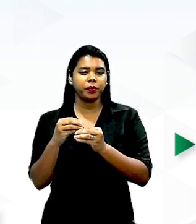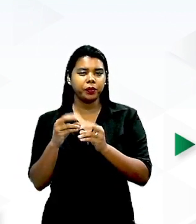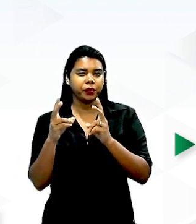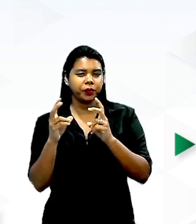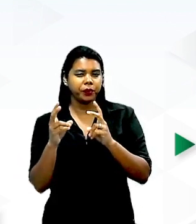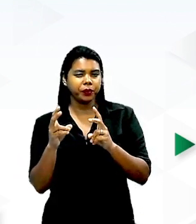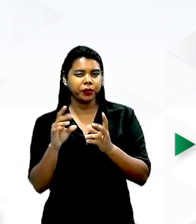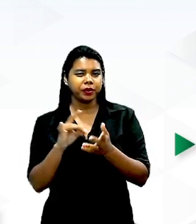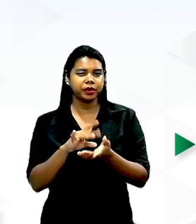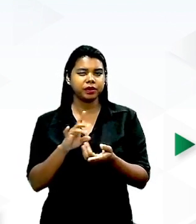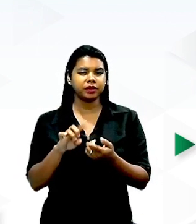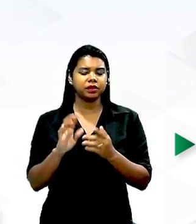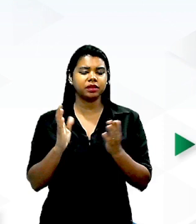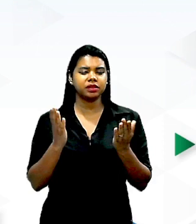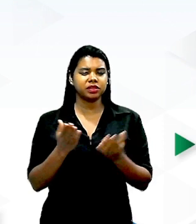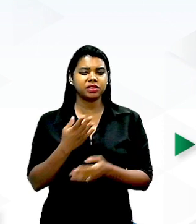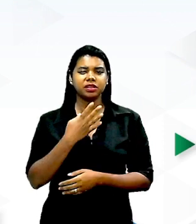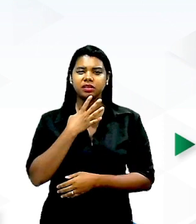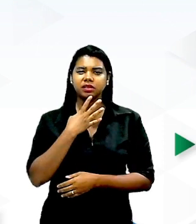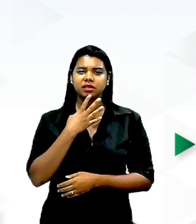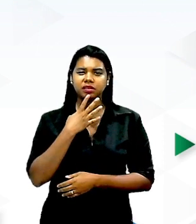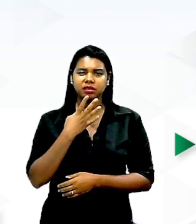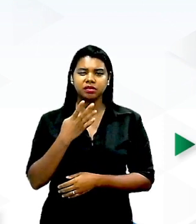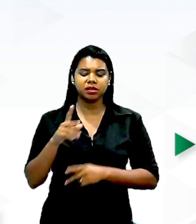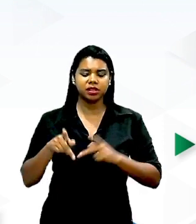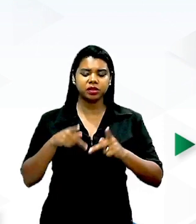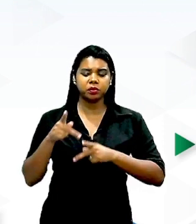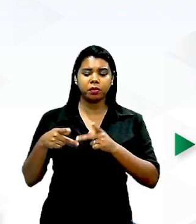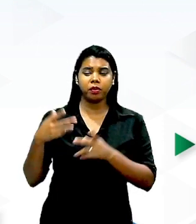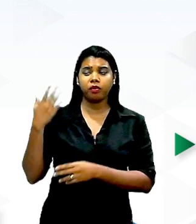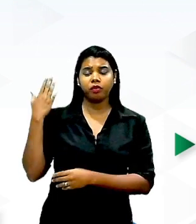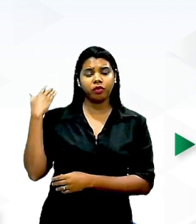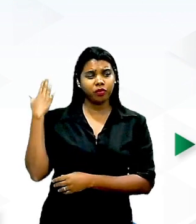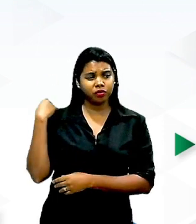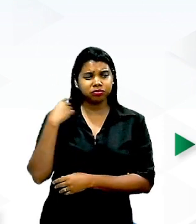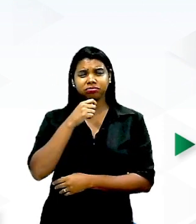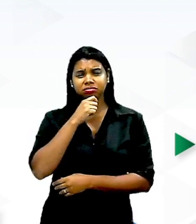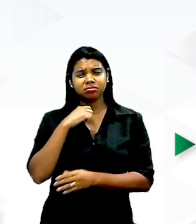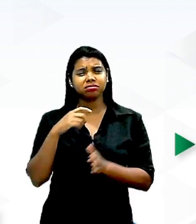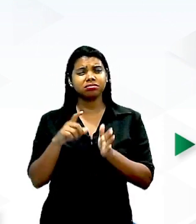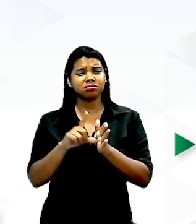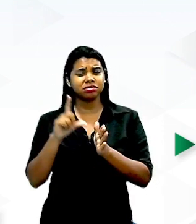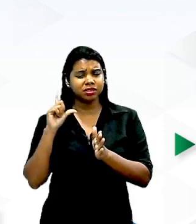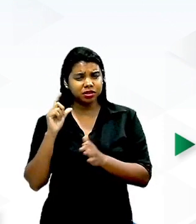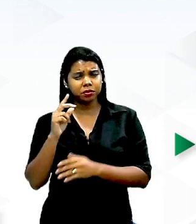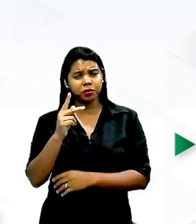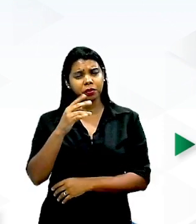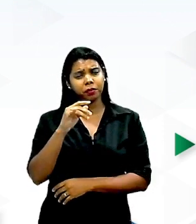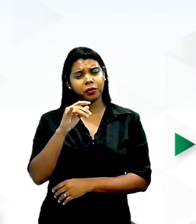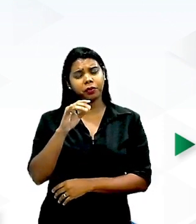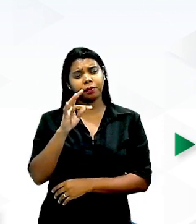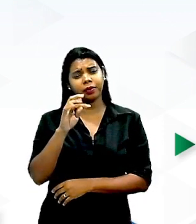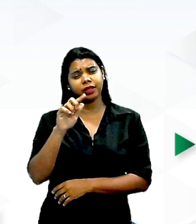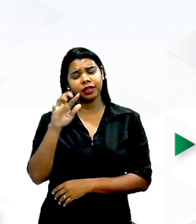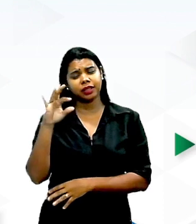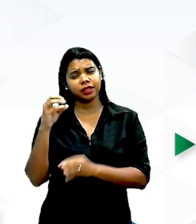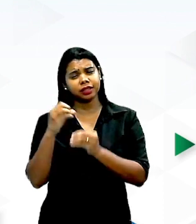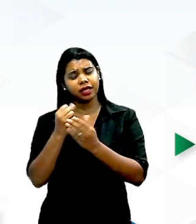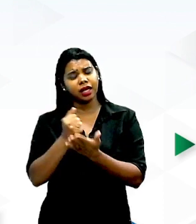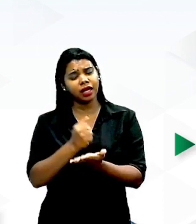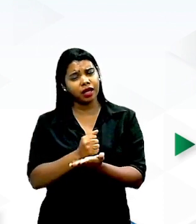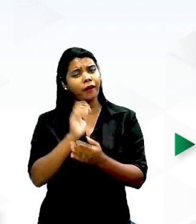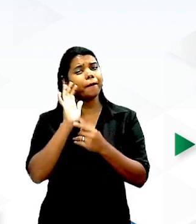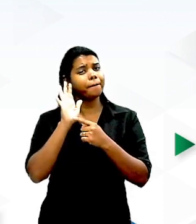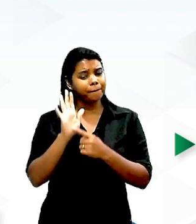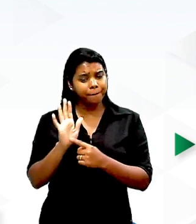termos já eram conhecidos da época dos povos antigos, até mesmo antes do próprio Pitágoras. Como mostra aí o documento,